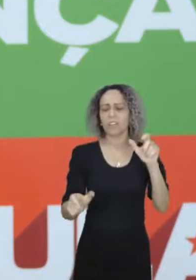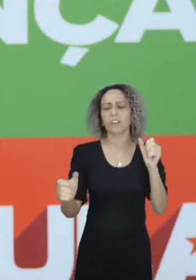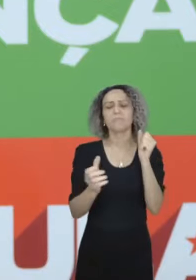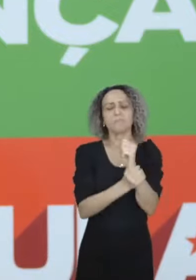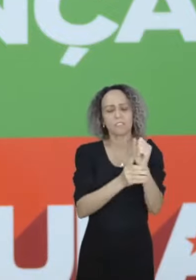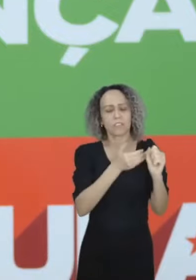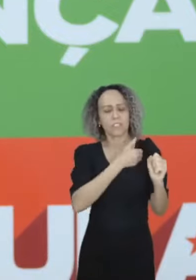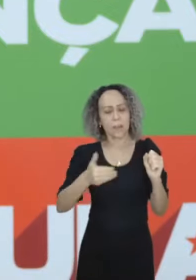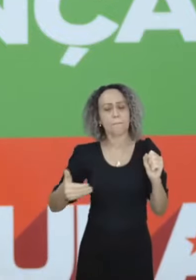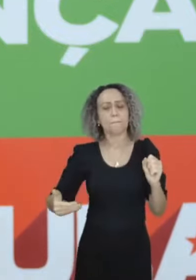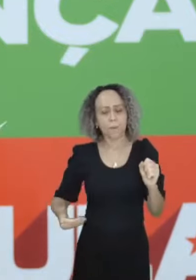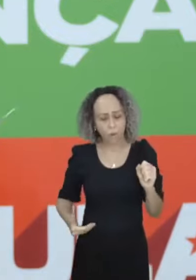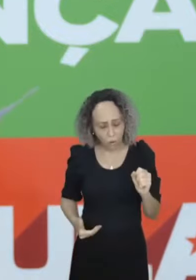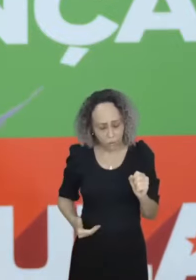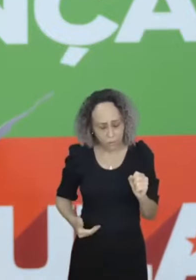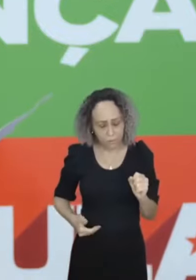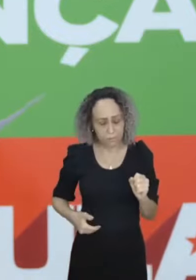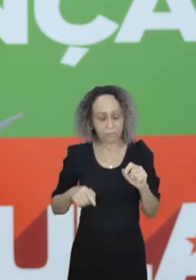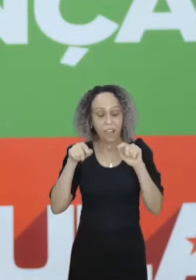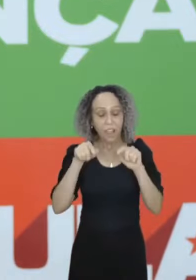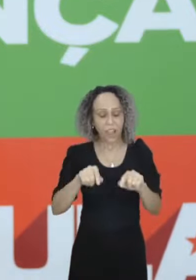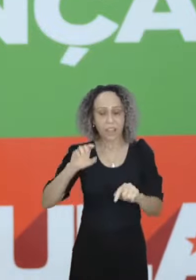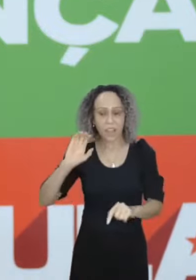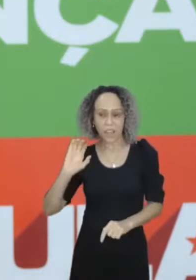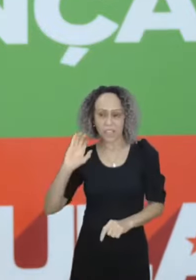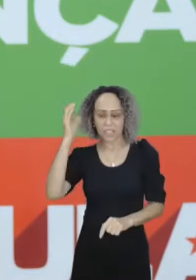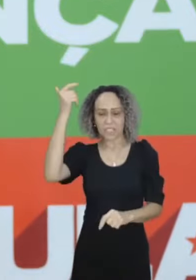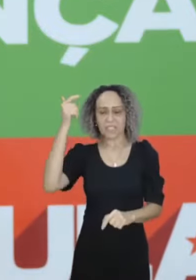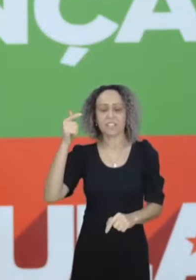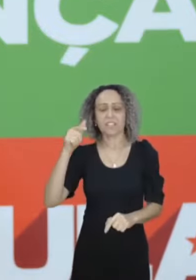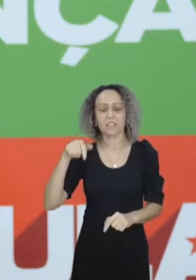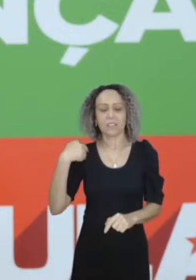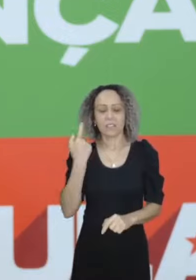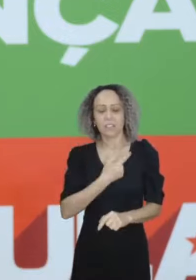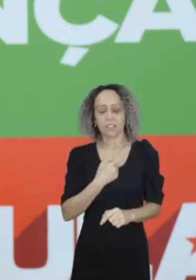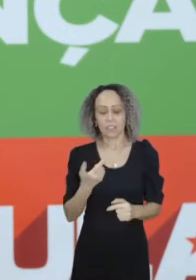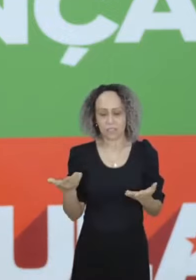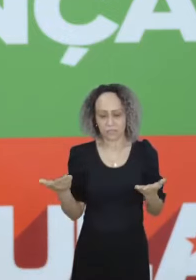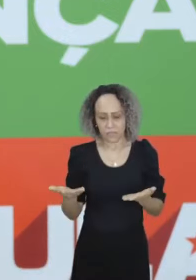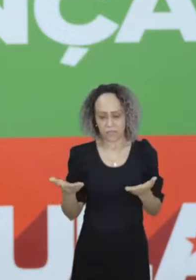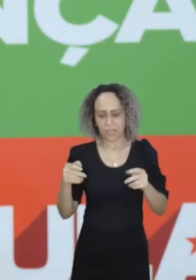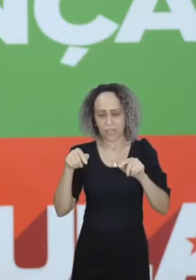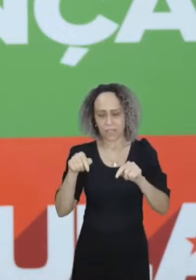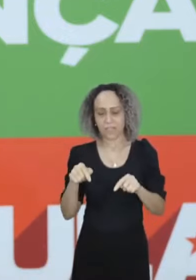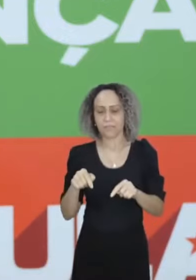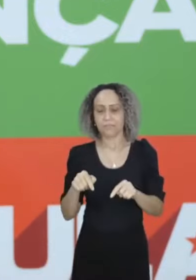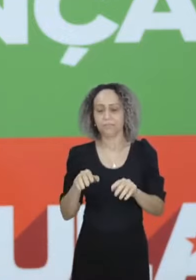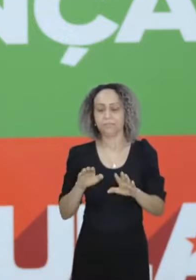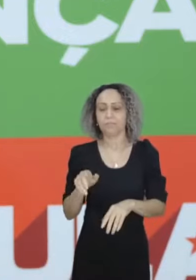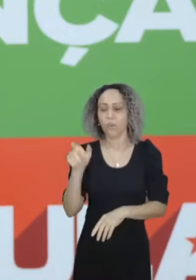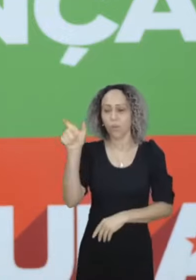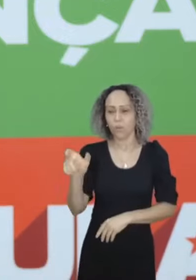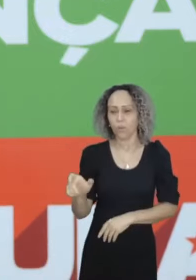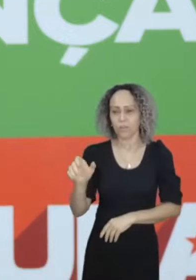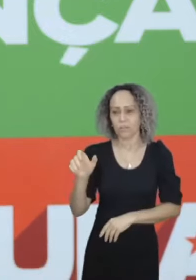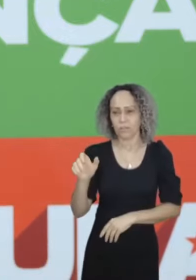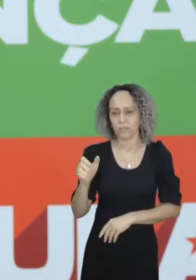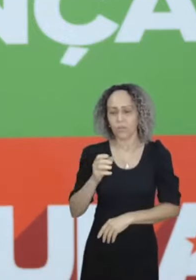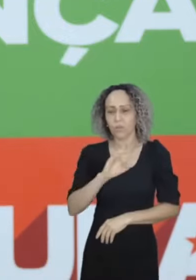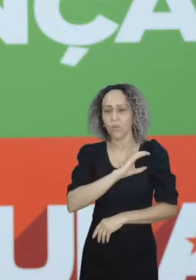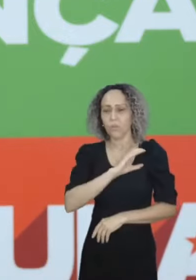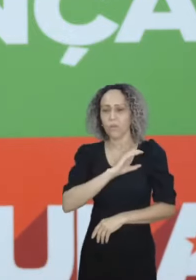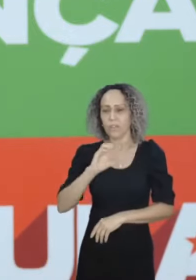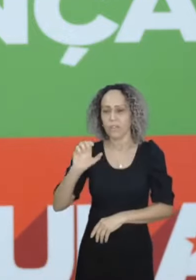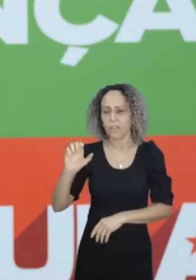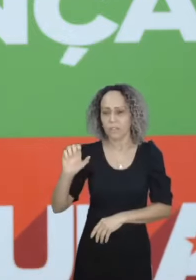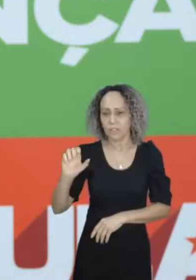aqui. O companheiro Aloysio Mercadante certamente vai levar isso para os partidos que compõem a base de apoio à